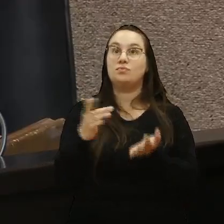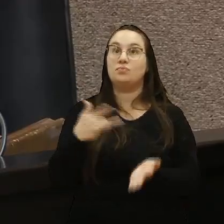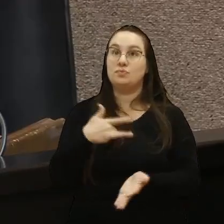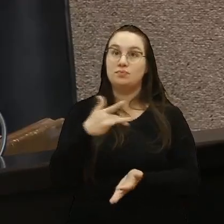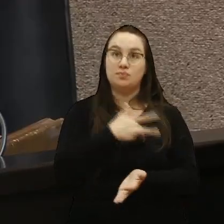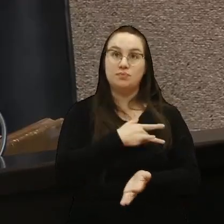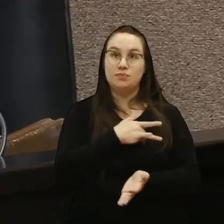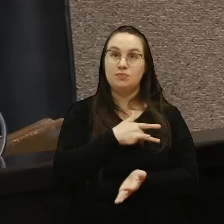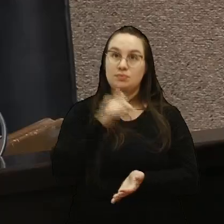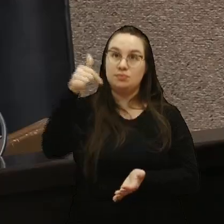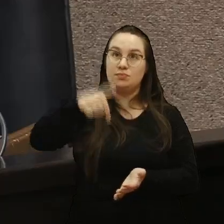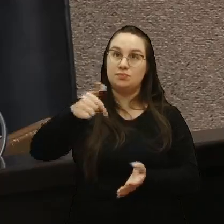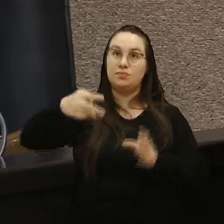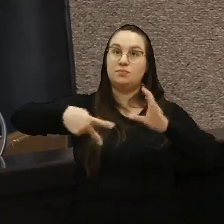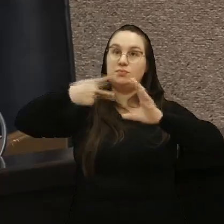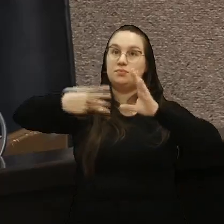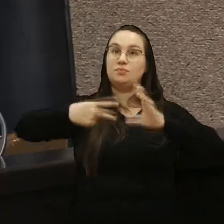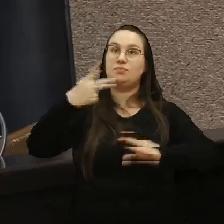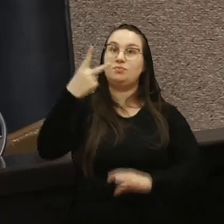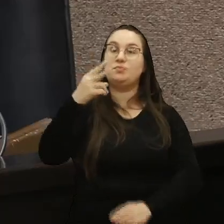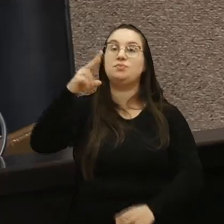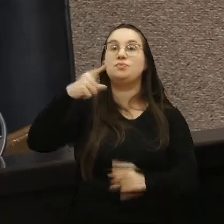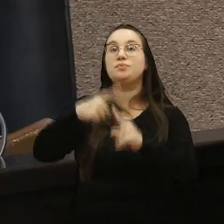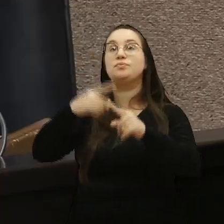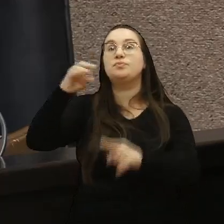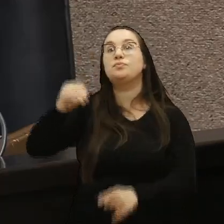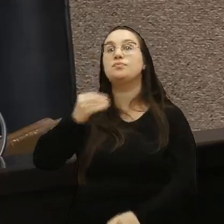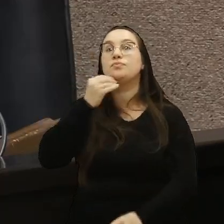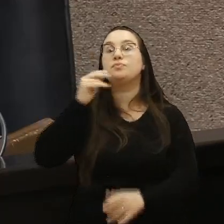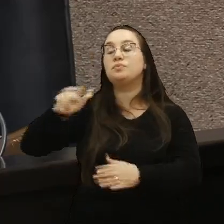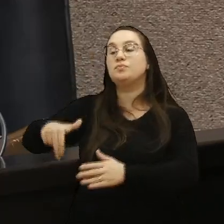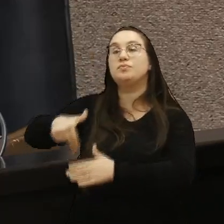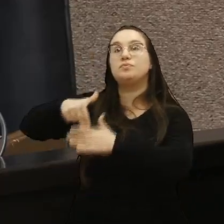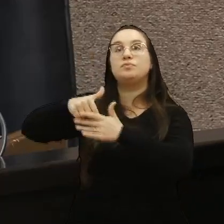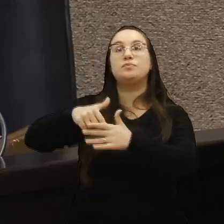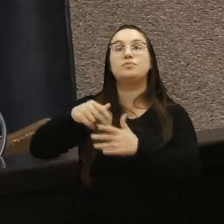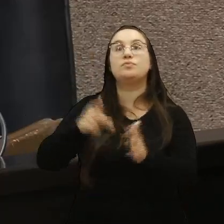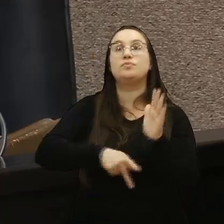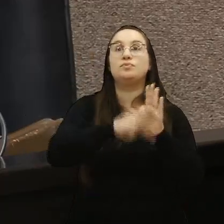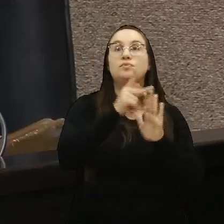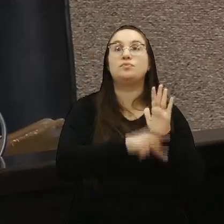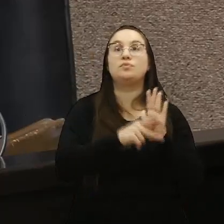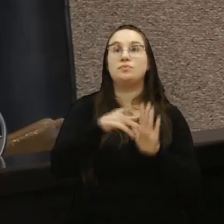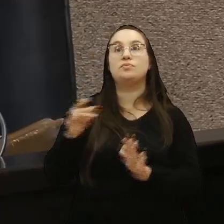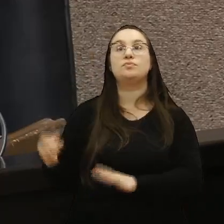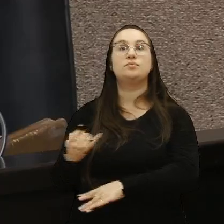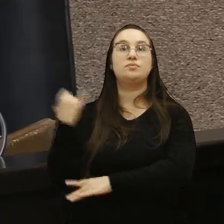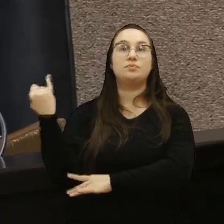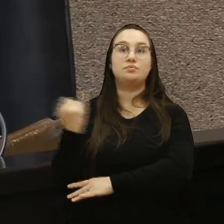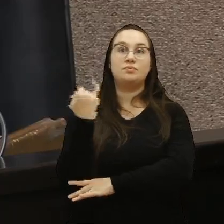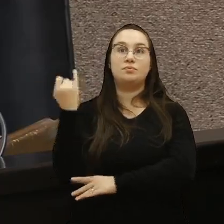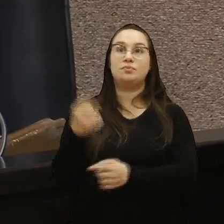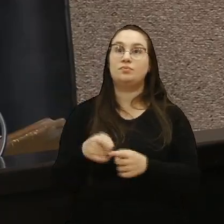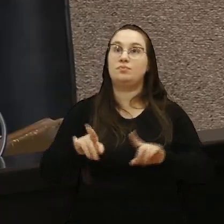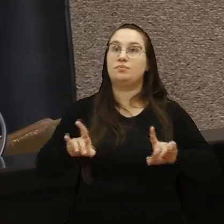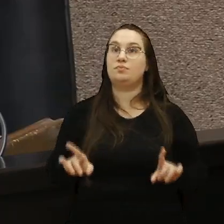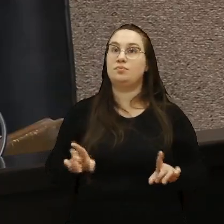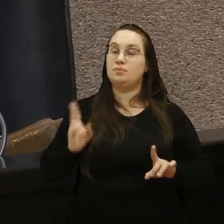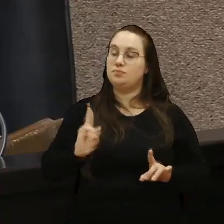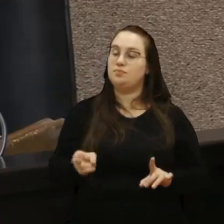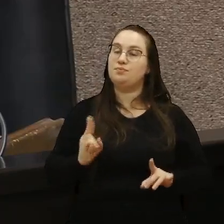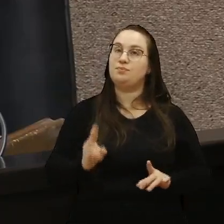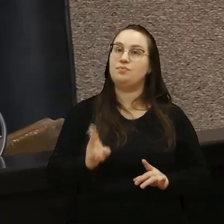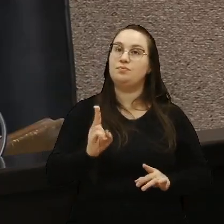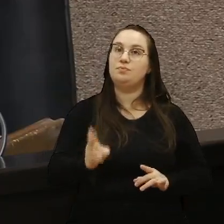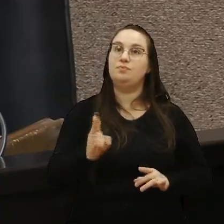Saúde, quando veio aqui por 2 oportunidades na tribuna, disse que o nosso projeto era importante, mas que se seguisse